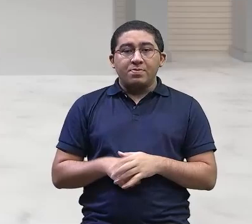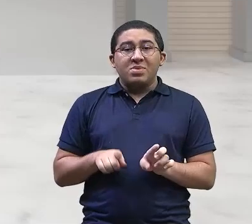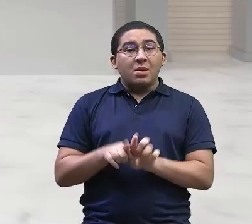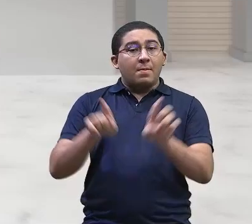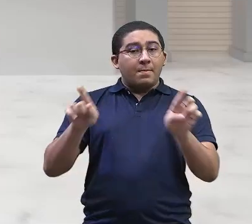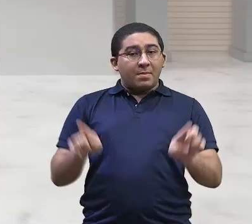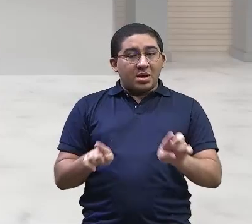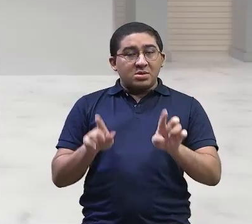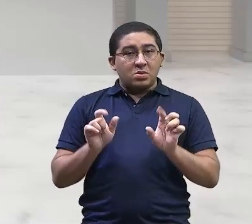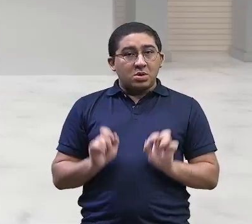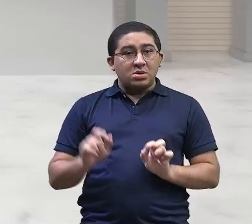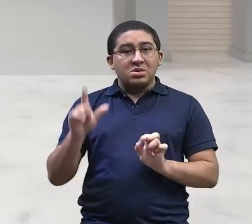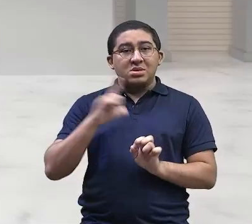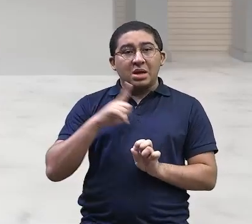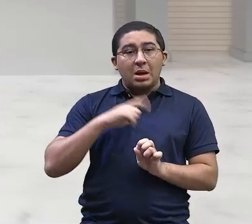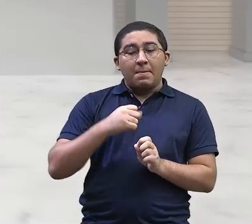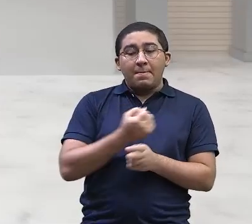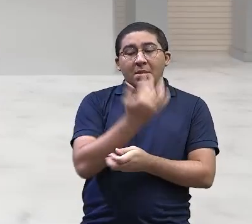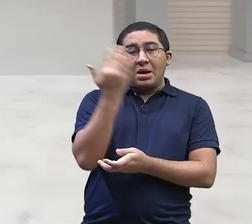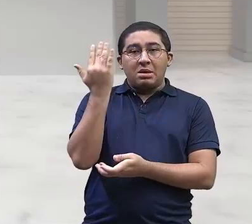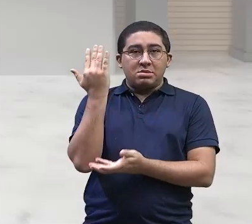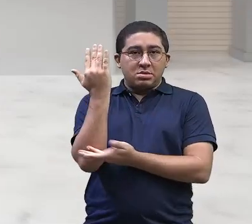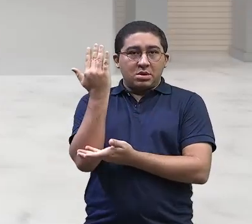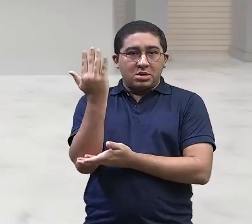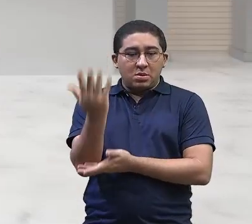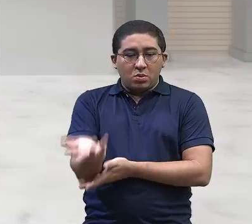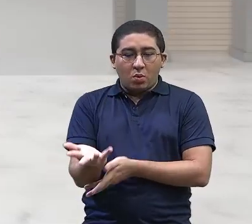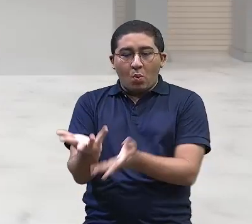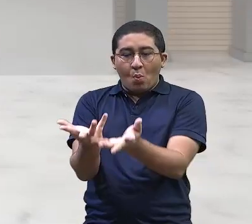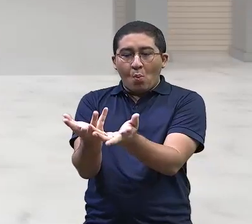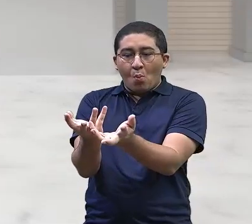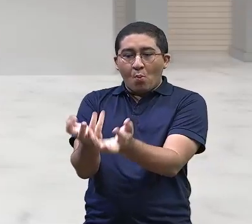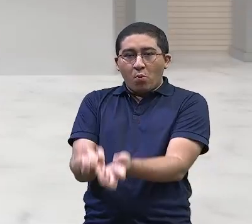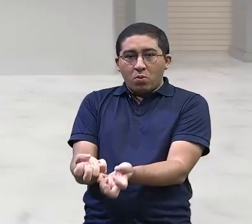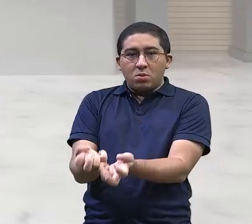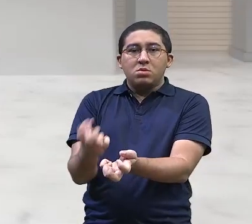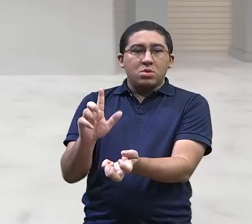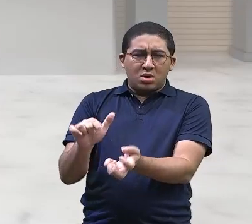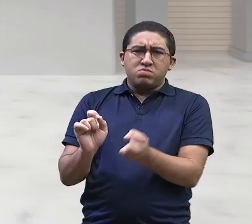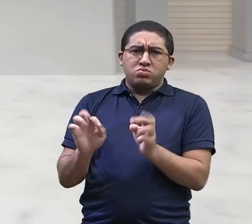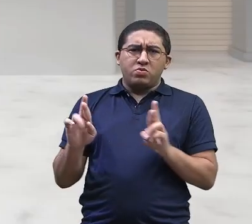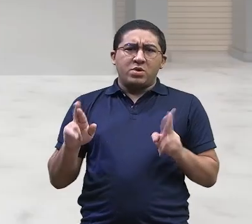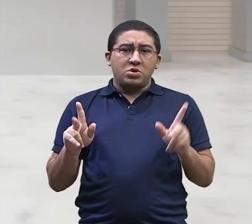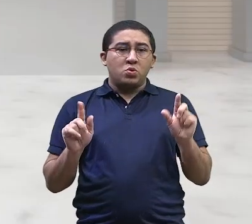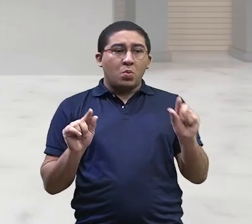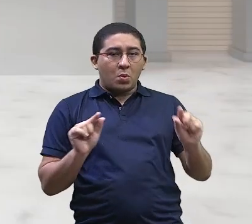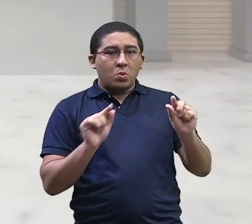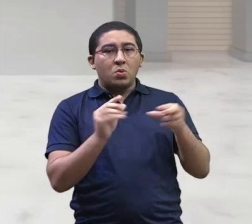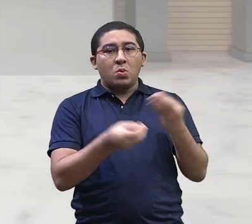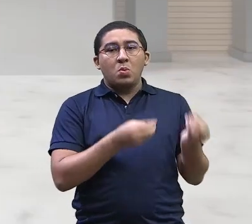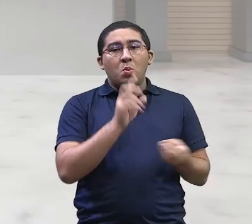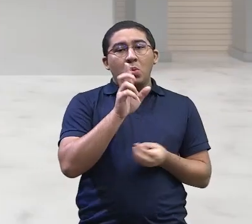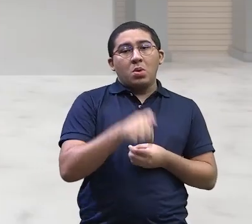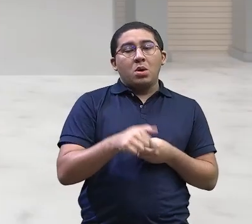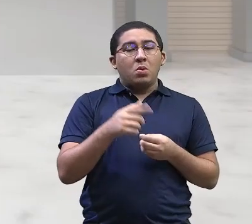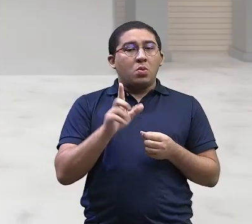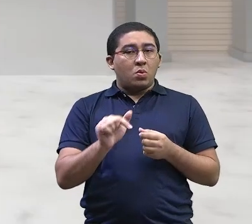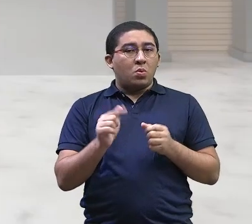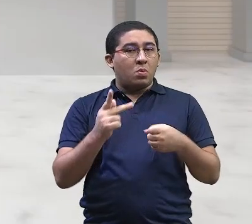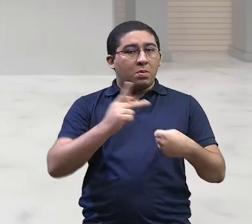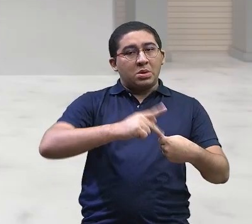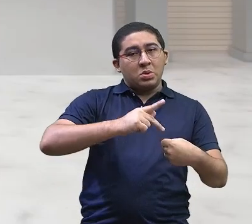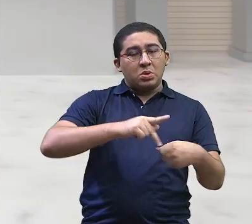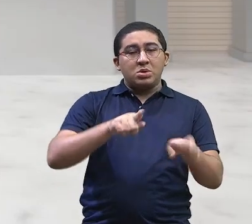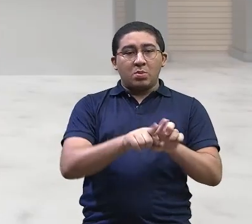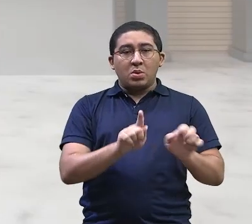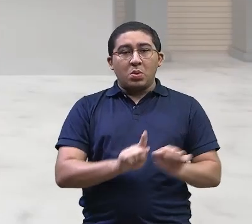ele é formado a partir da fossilização da madeira, então é um pouquinho diferente do petróleo e do gás,